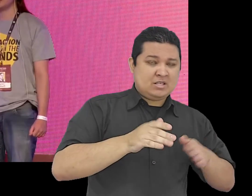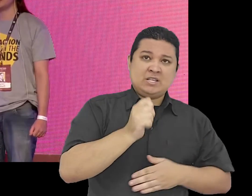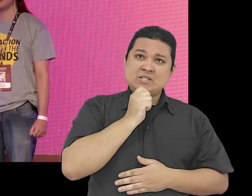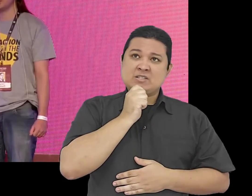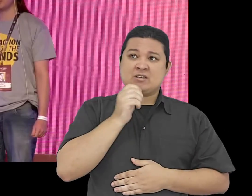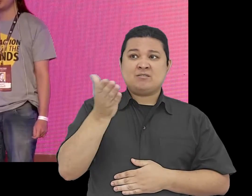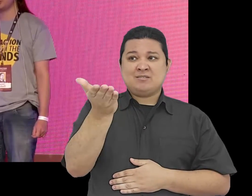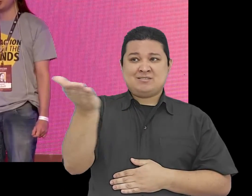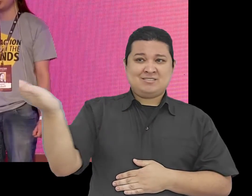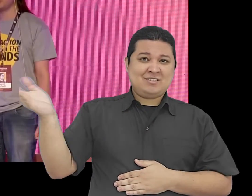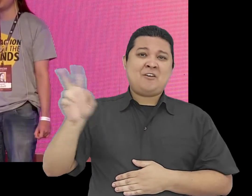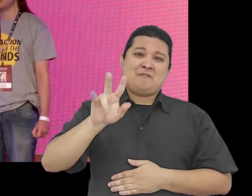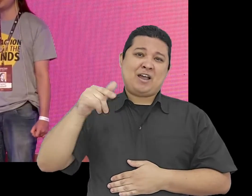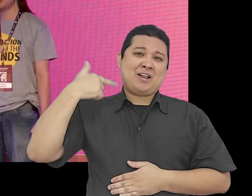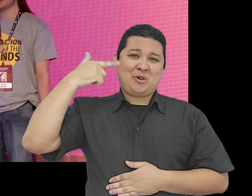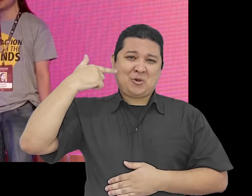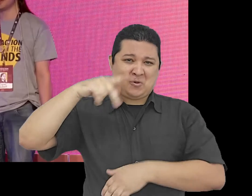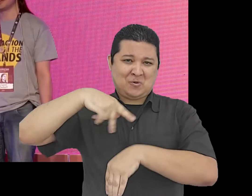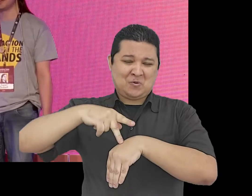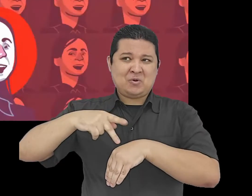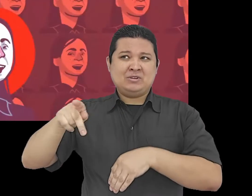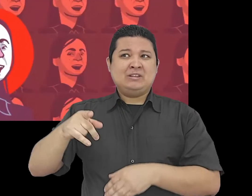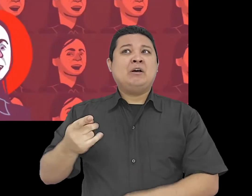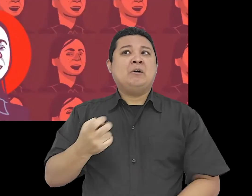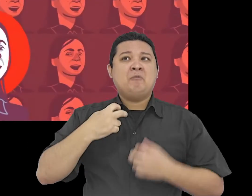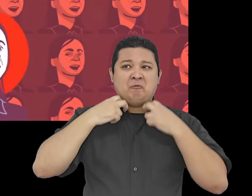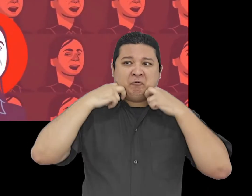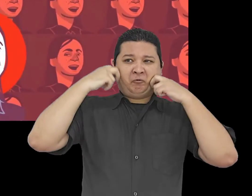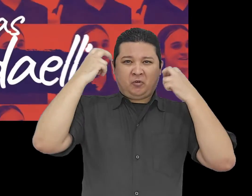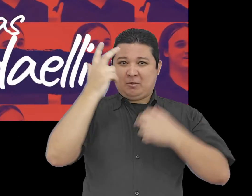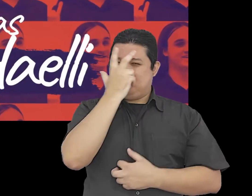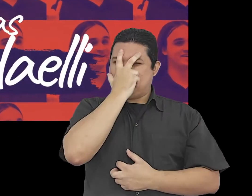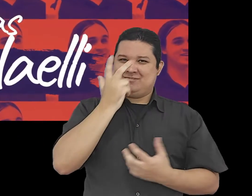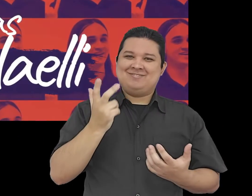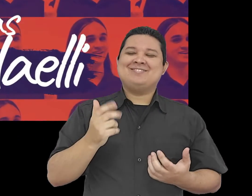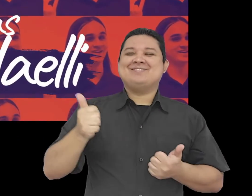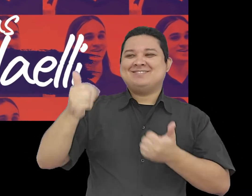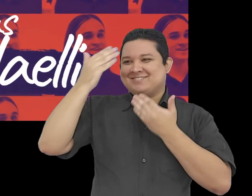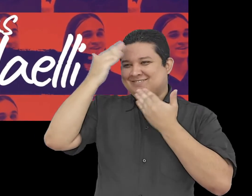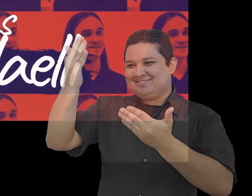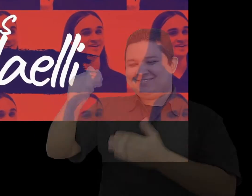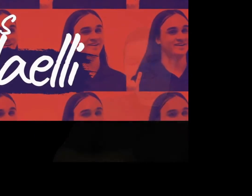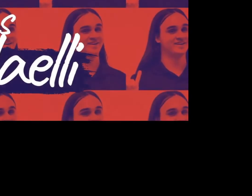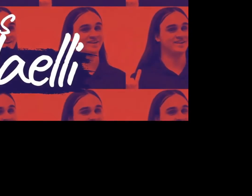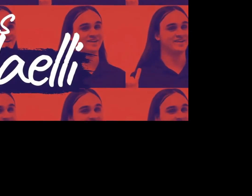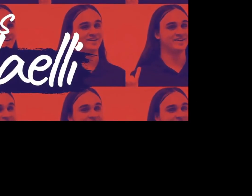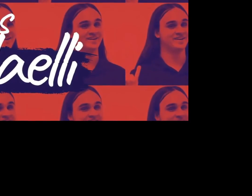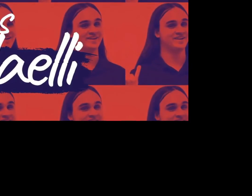cara lá passando vergonha no aeroporto de Londres, né? Palmas mais uma vez para o Lucas.